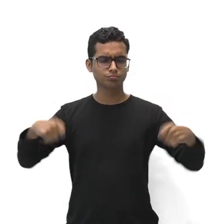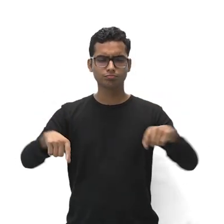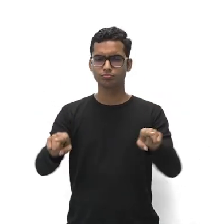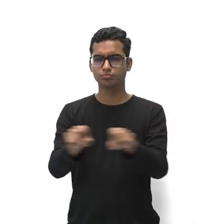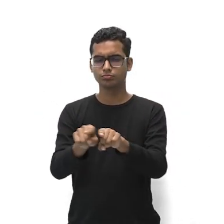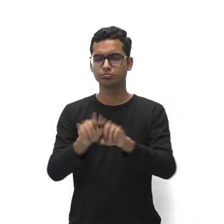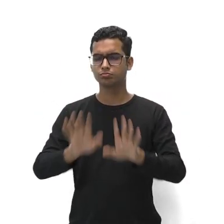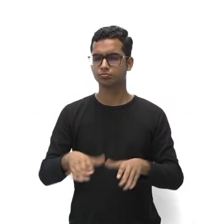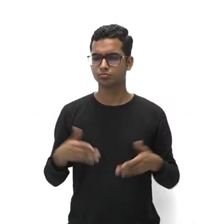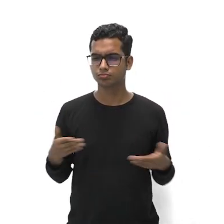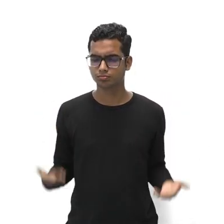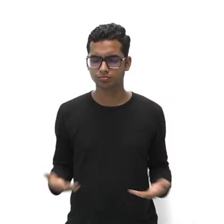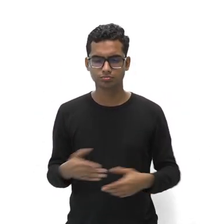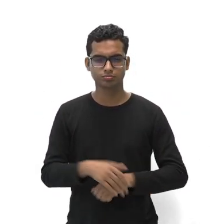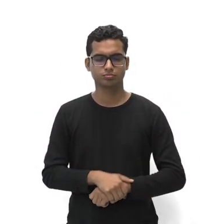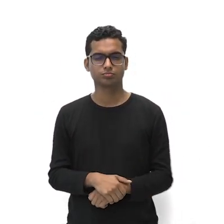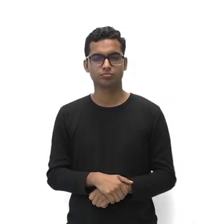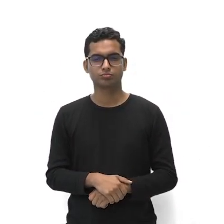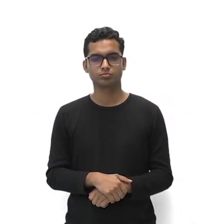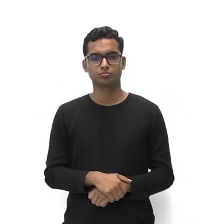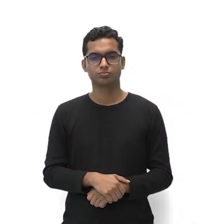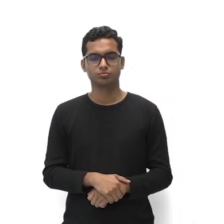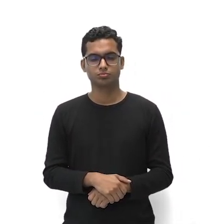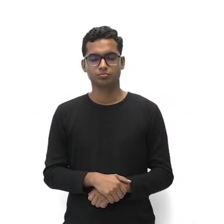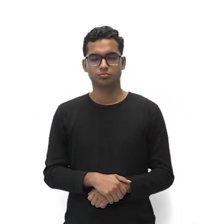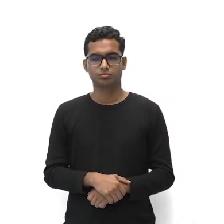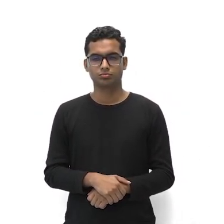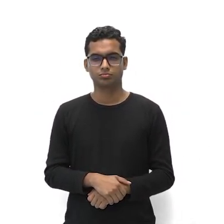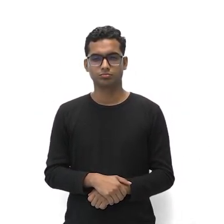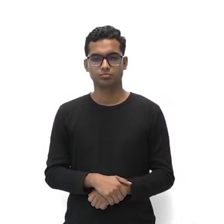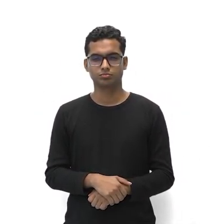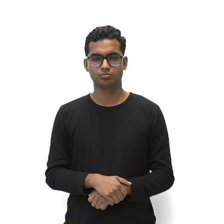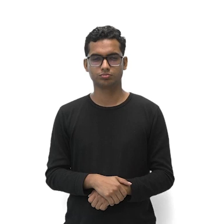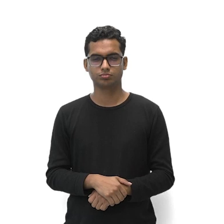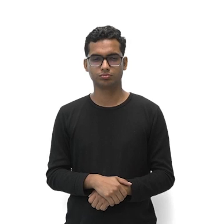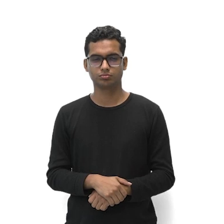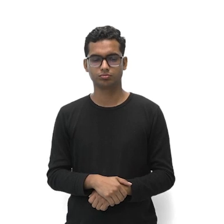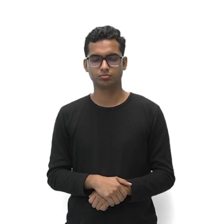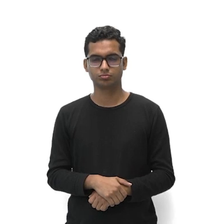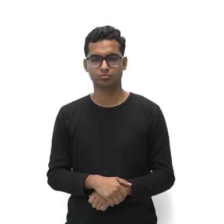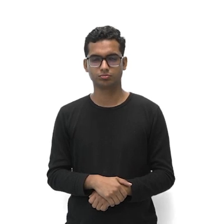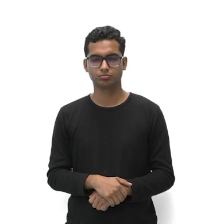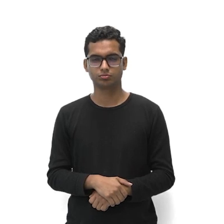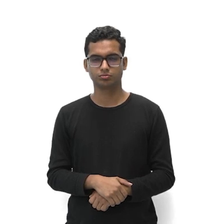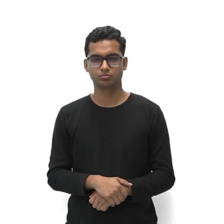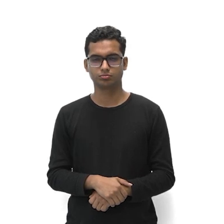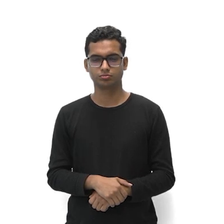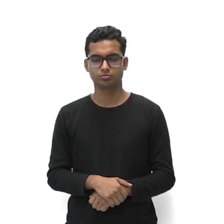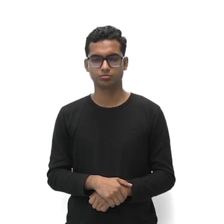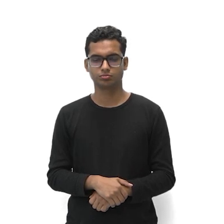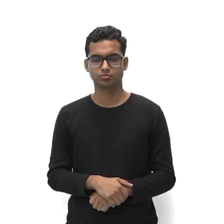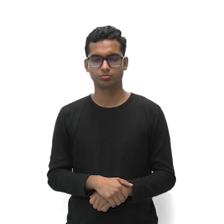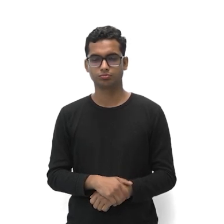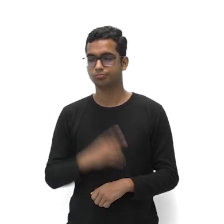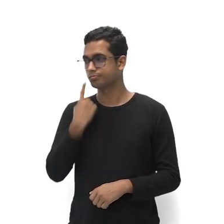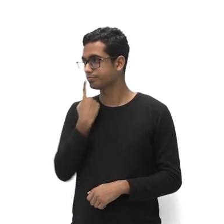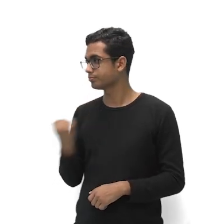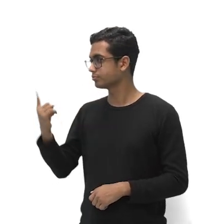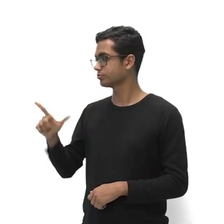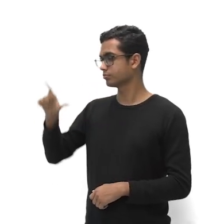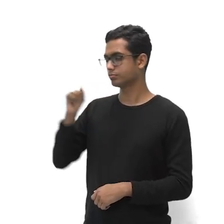Que forma seria essa? Nós poderíamos fazer o seguinte, pegar esse número aqui que foi